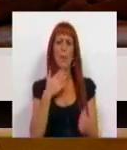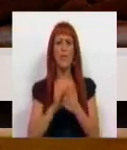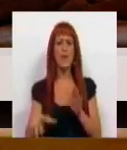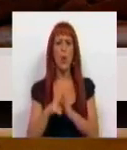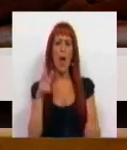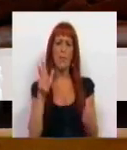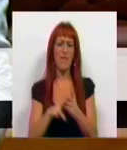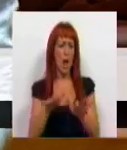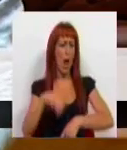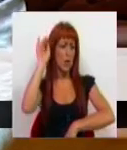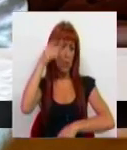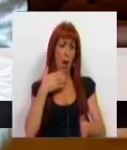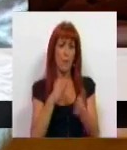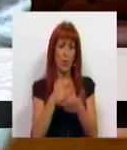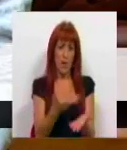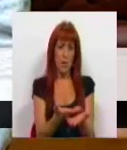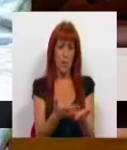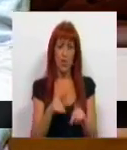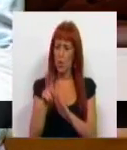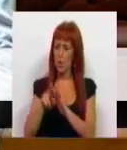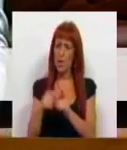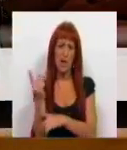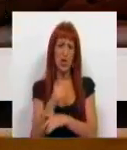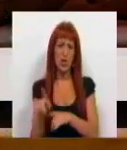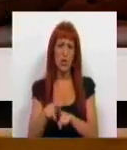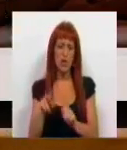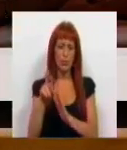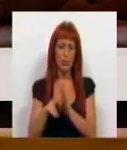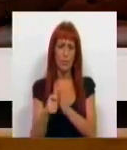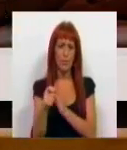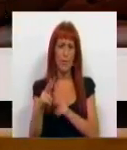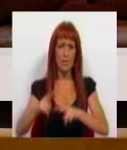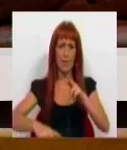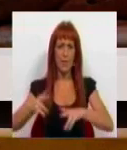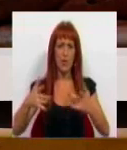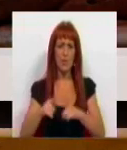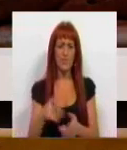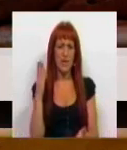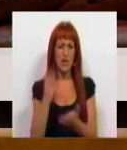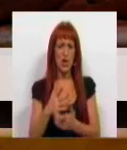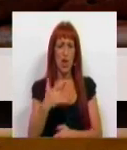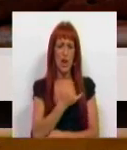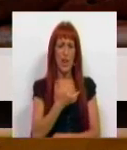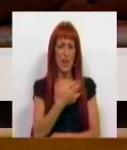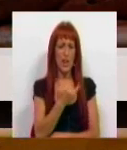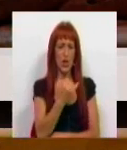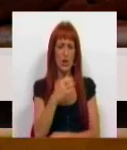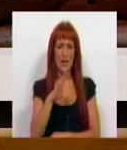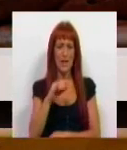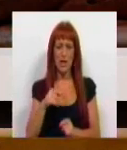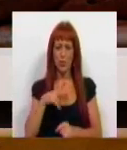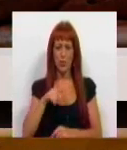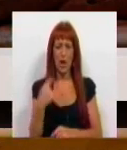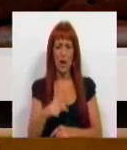uma lei aprovada na Assembleia da República, o regime excepcional de regularização fiscal. Só desde 2010 houve em